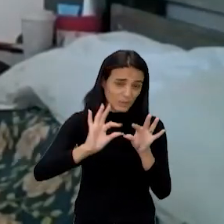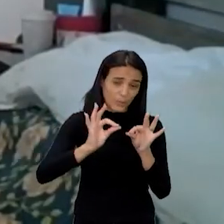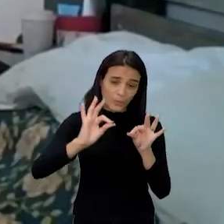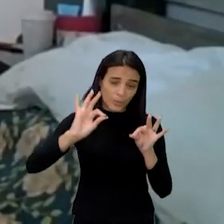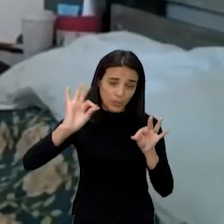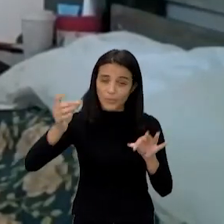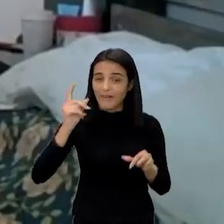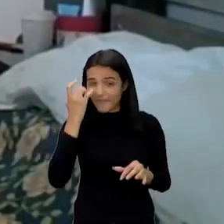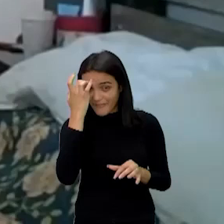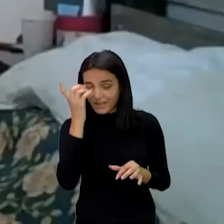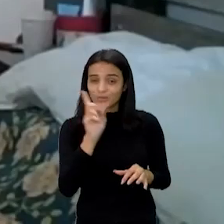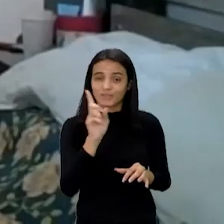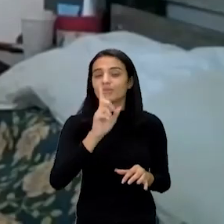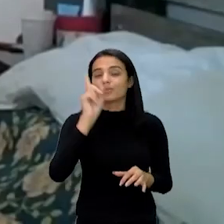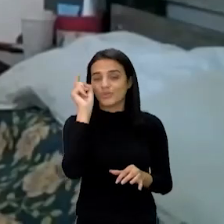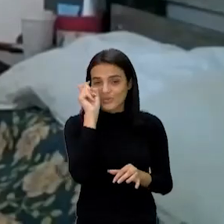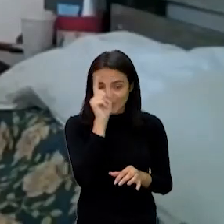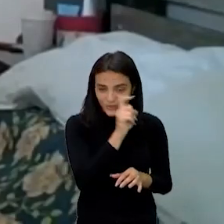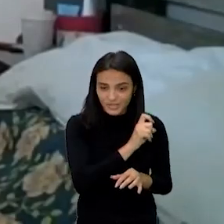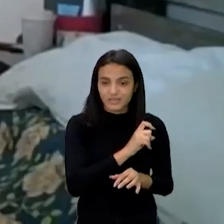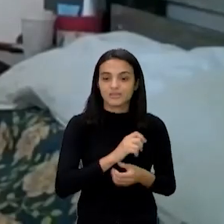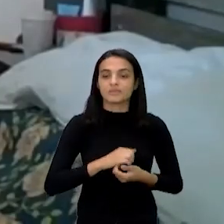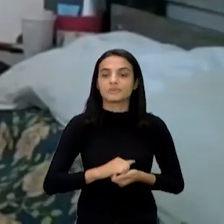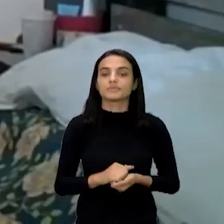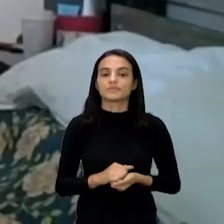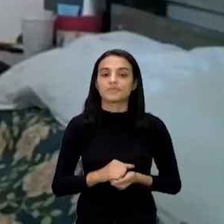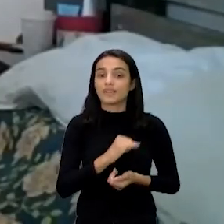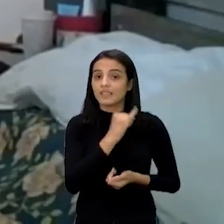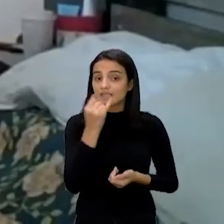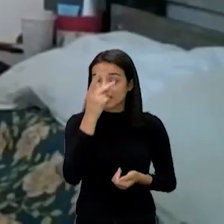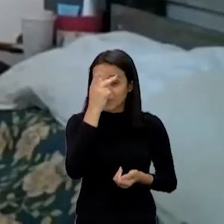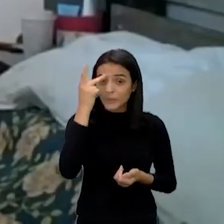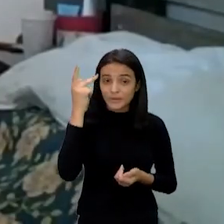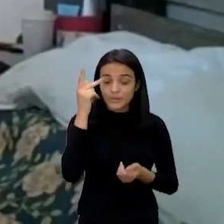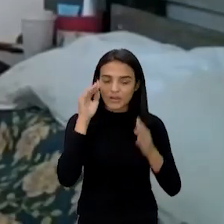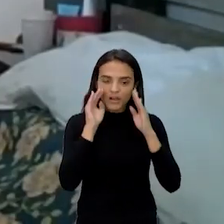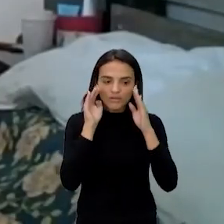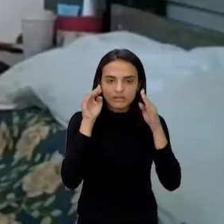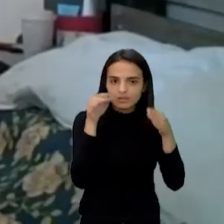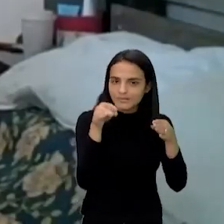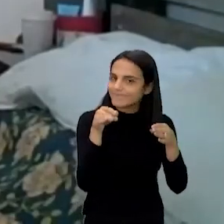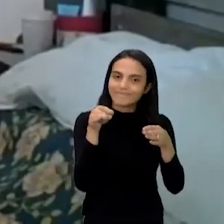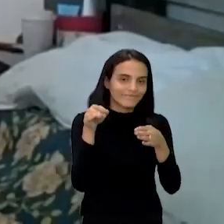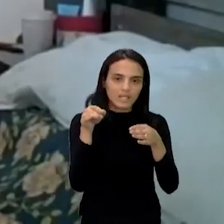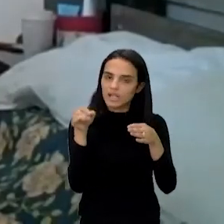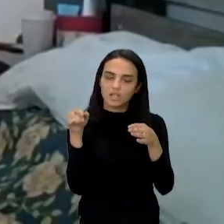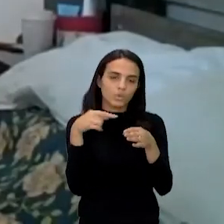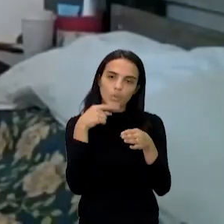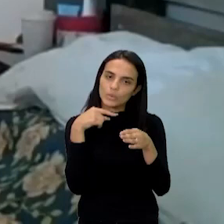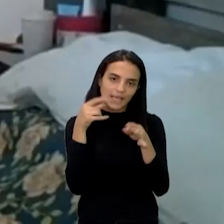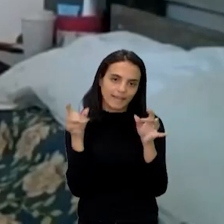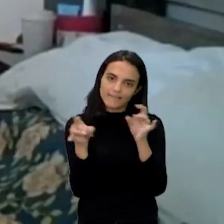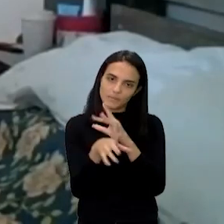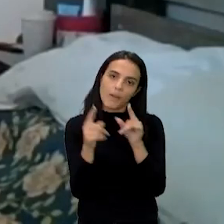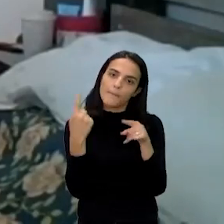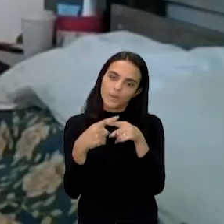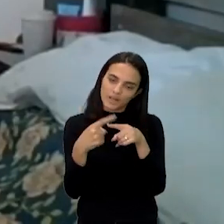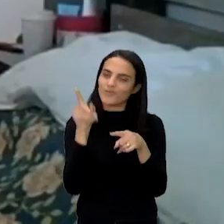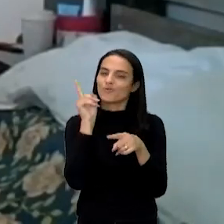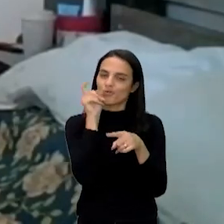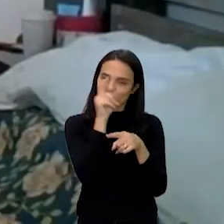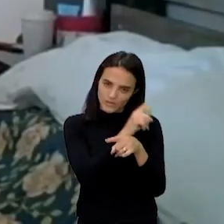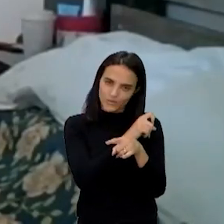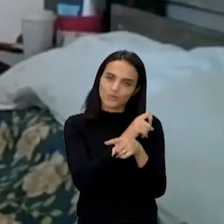é difícil. Se a pessoa não for superdotada, ela não termina, porque é muito complexo.